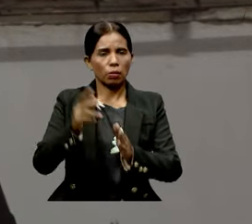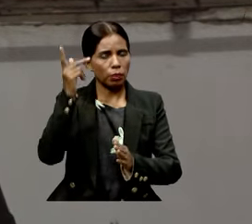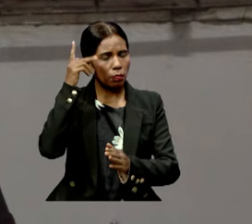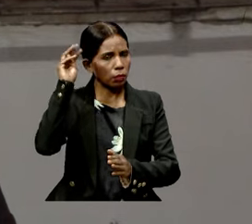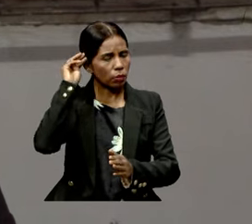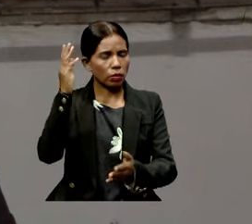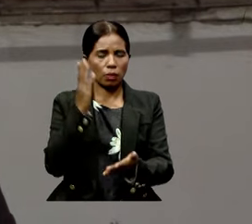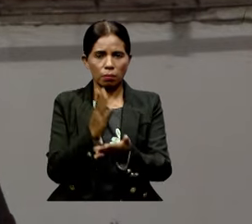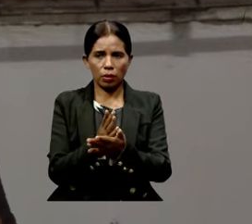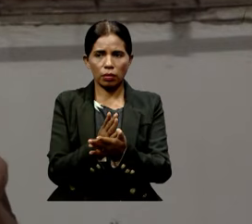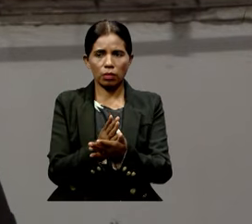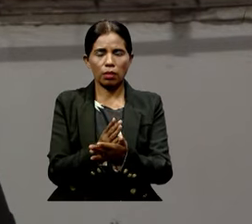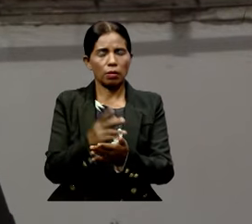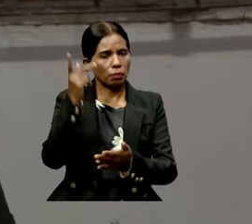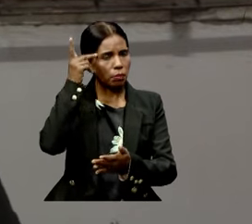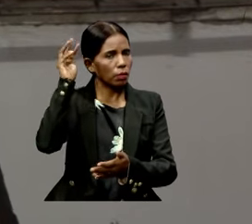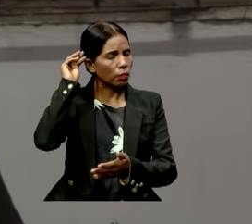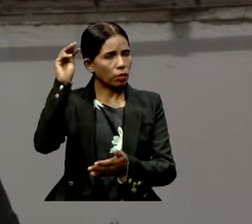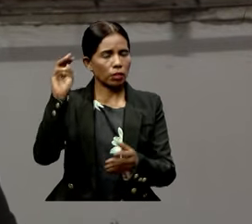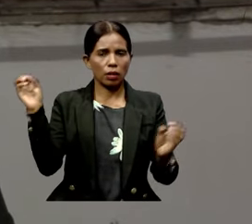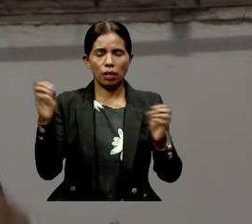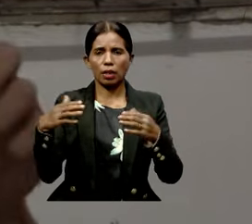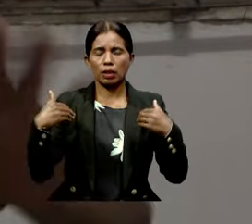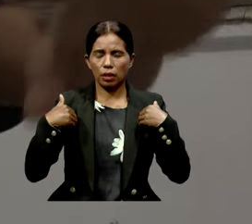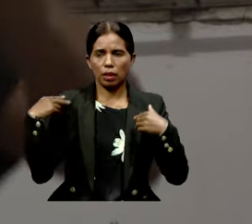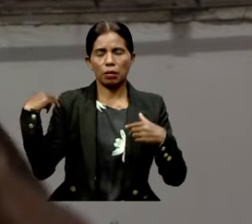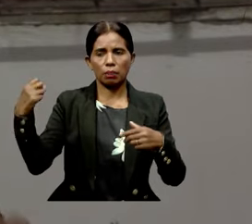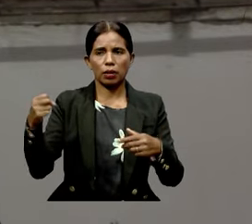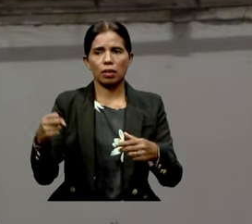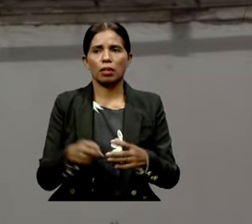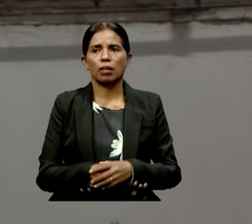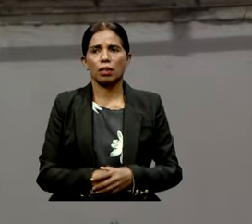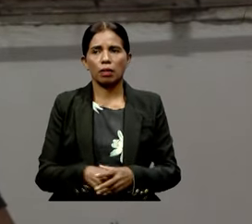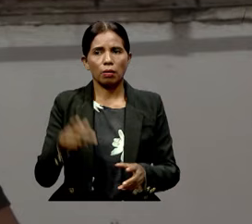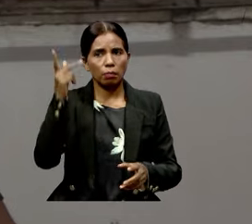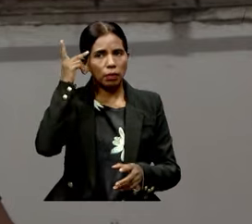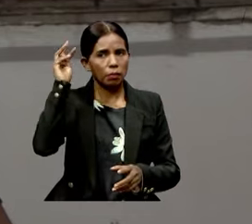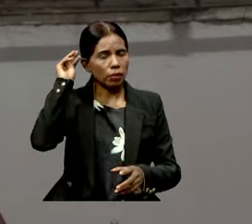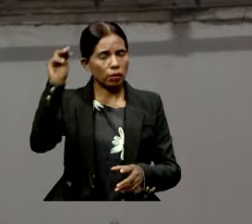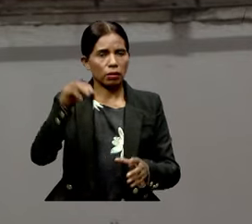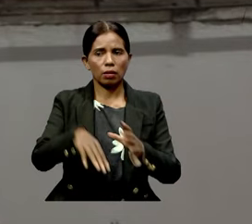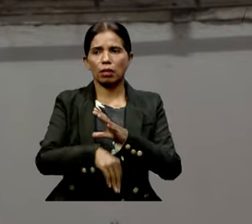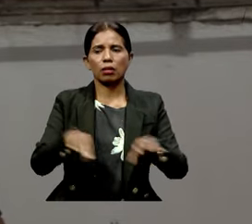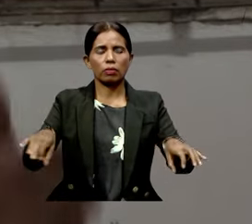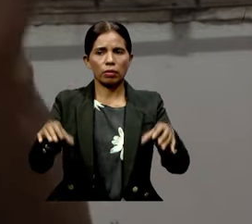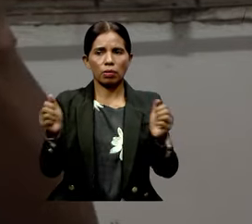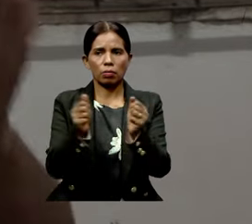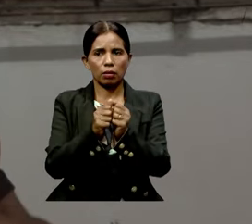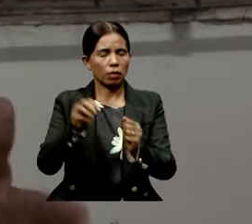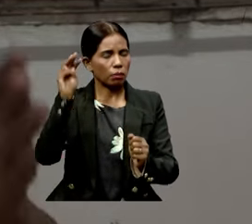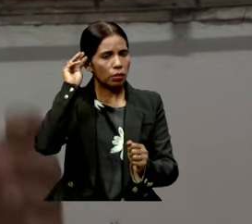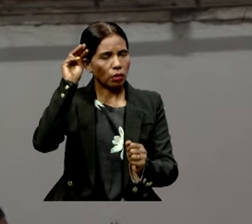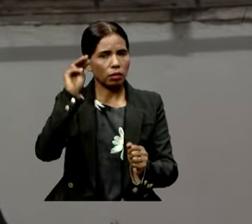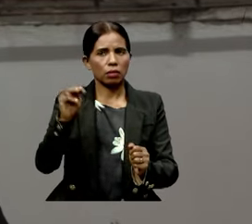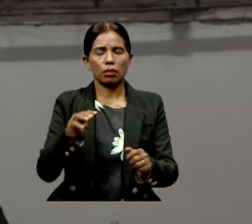sua excelencia primer ministro mos la iha kibita tu hasainia dia klub primer ministro mos rezignan buke servis amu tu kau ministra ida